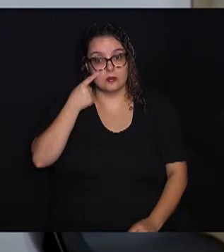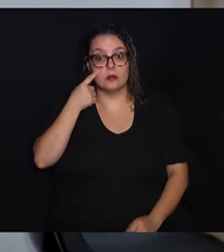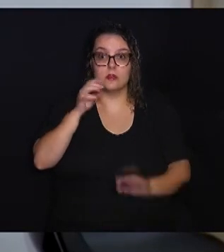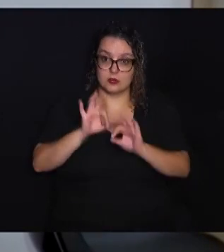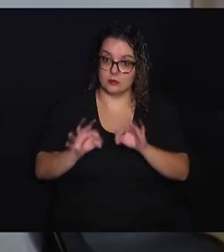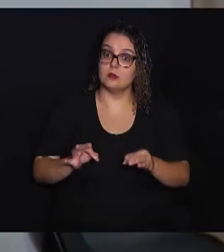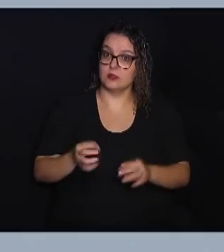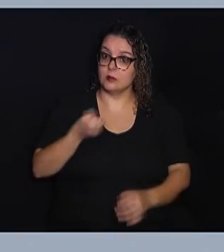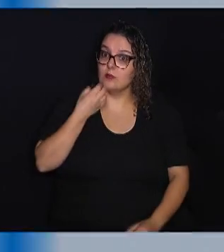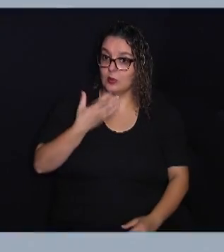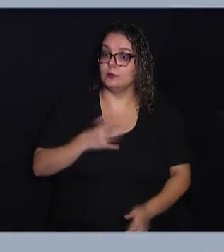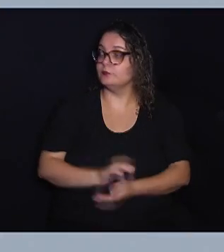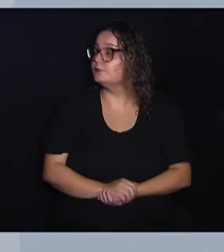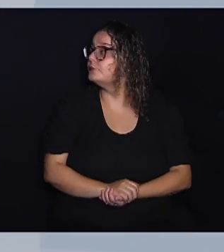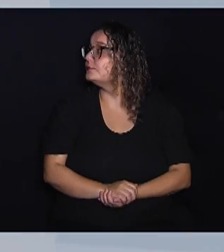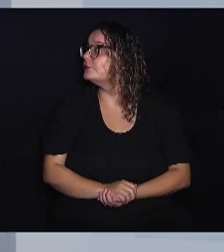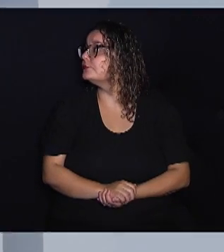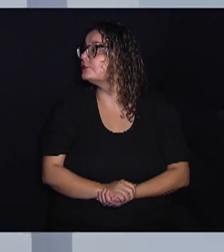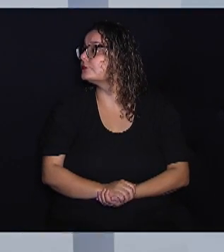e intuitiva.